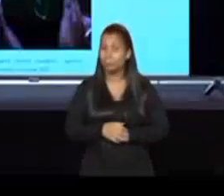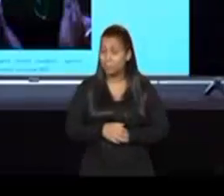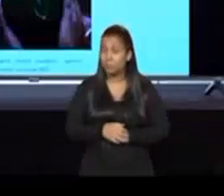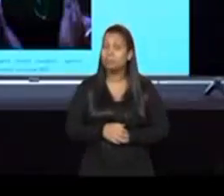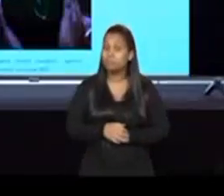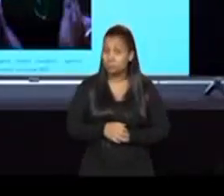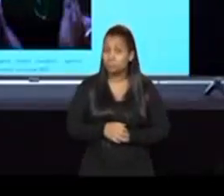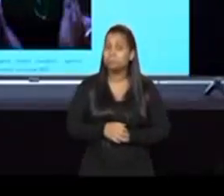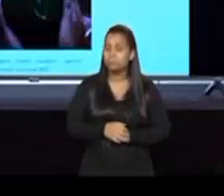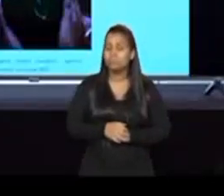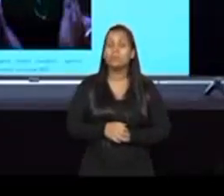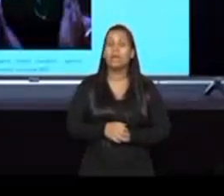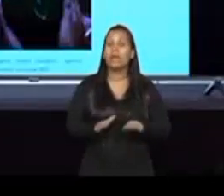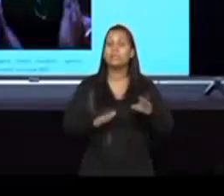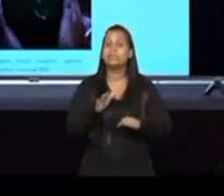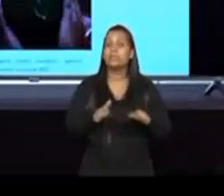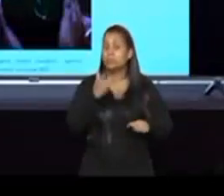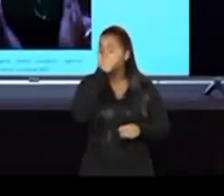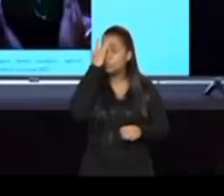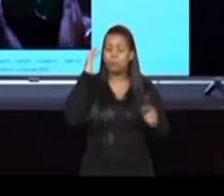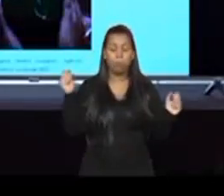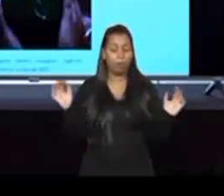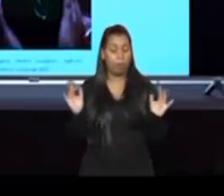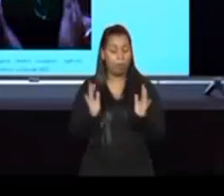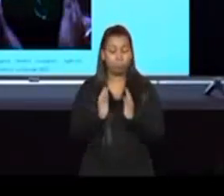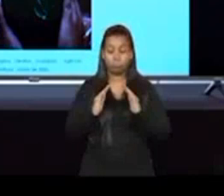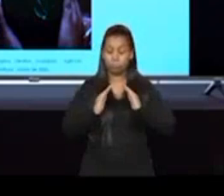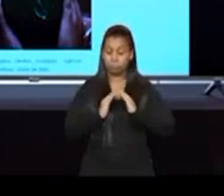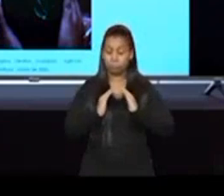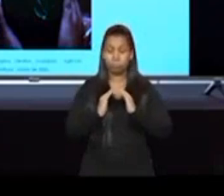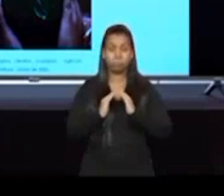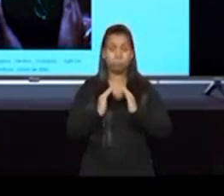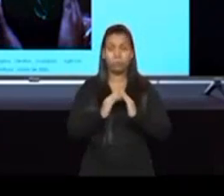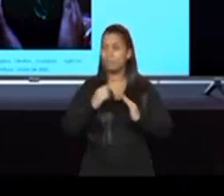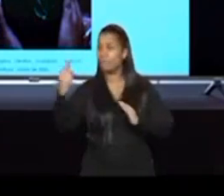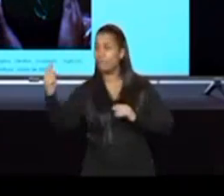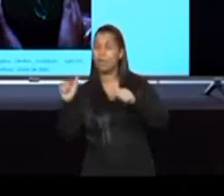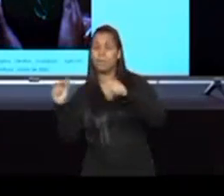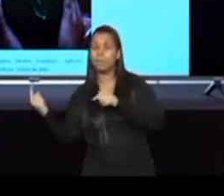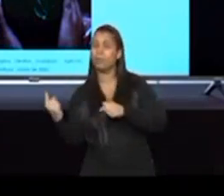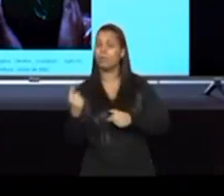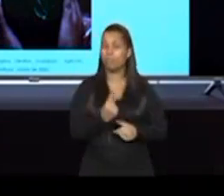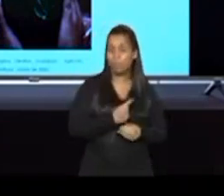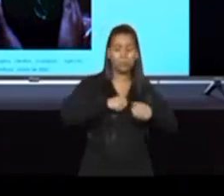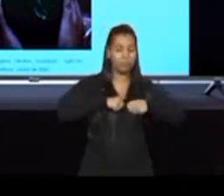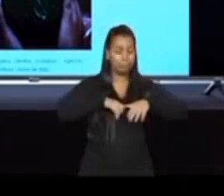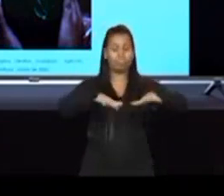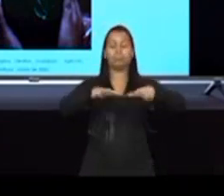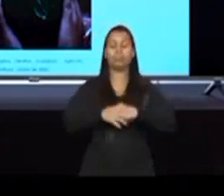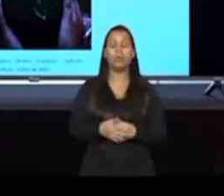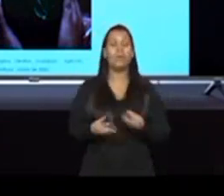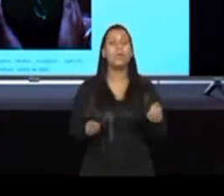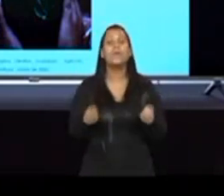Muitas vezes eles moram muitas pessoas no mesmo lugar, saem para trabalhar, quando voltam pode estar contaminado, contaminando outras